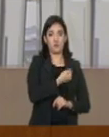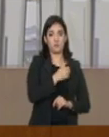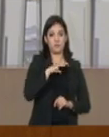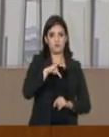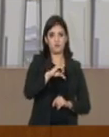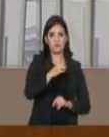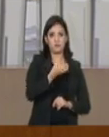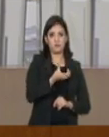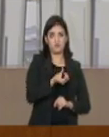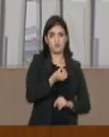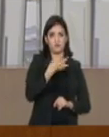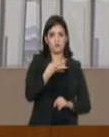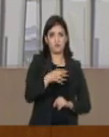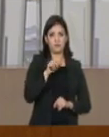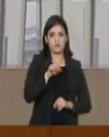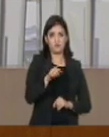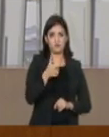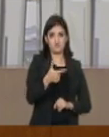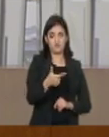964.246,